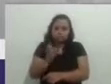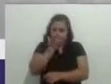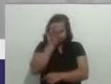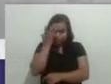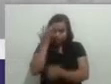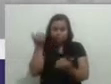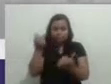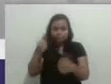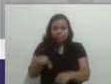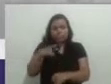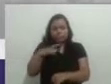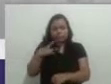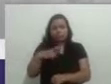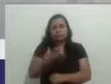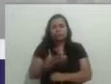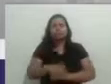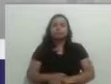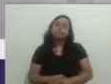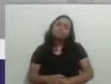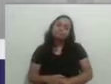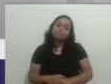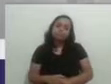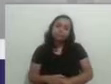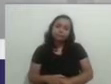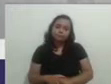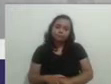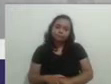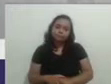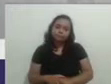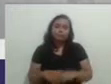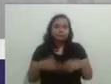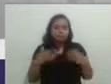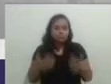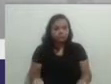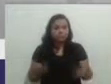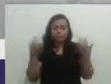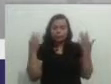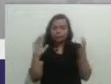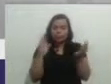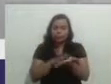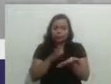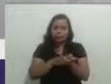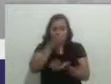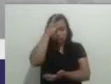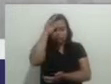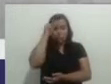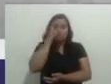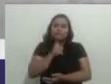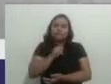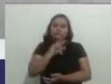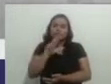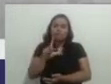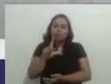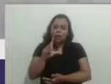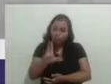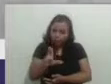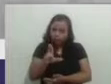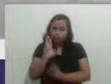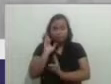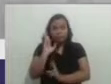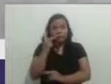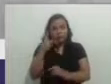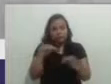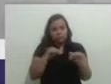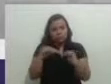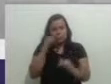pior do que a sua não é Então parabéns tia Lu eu espero realmente poder conhecer esse trabalho e